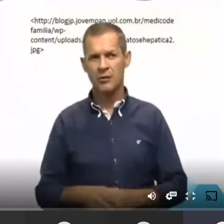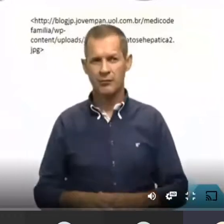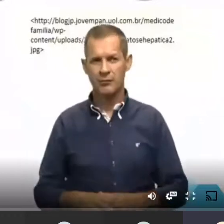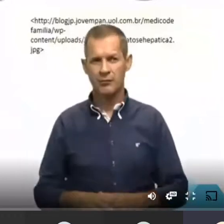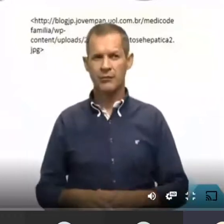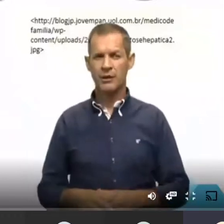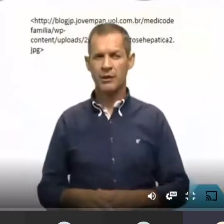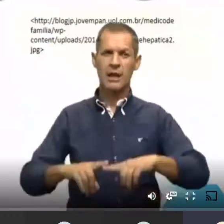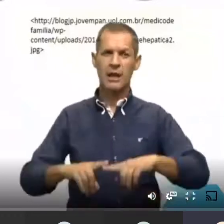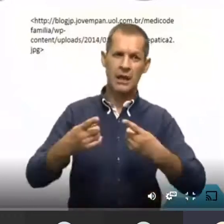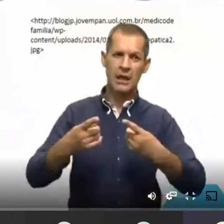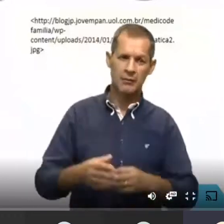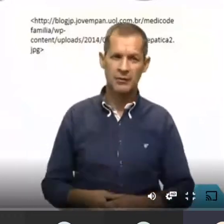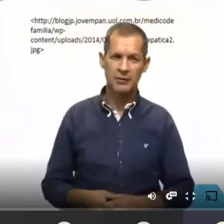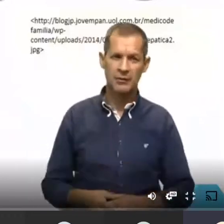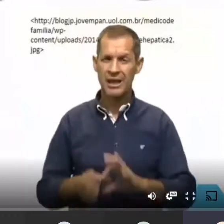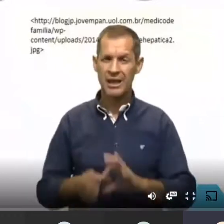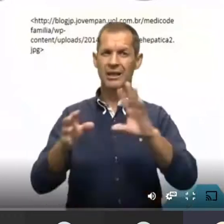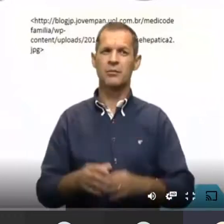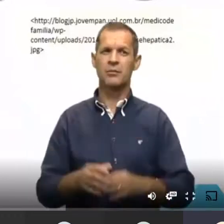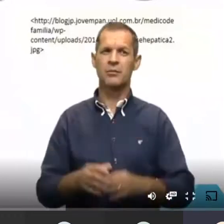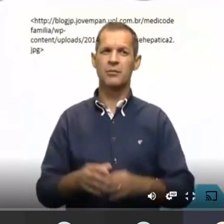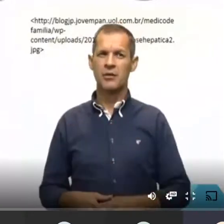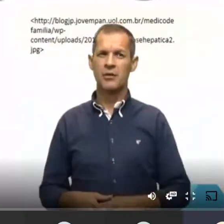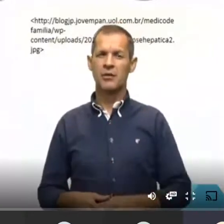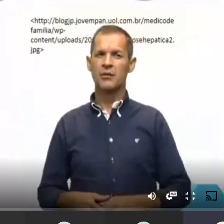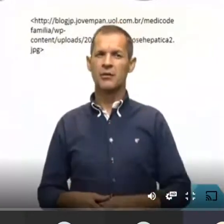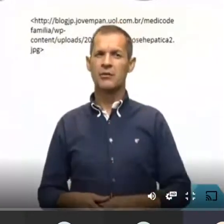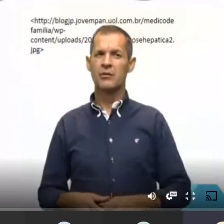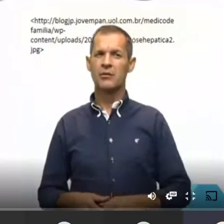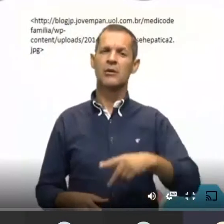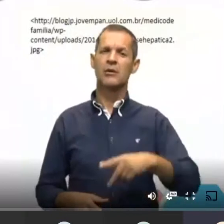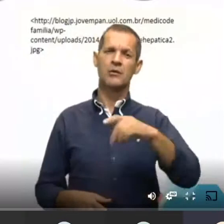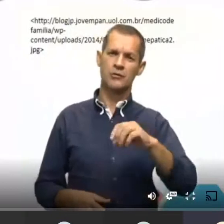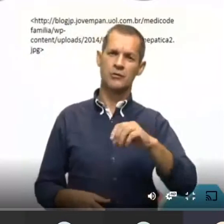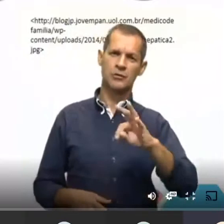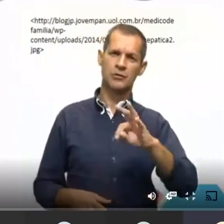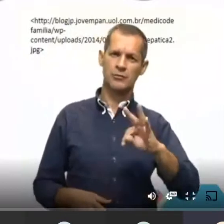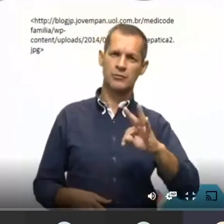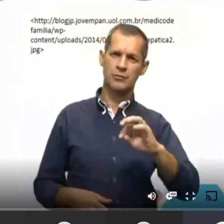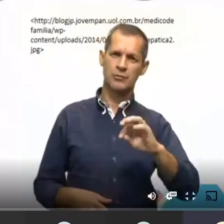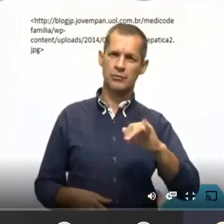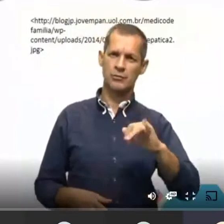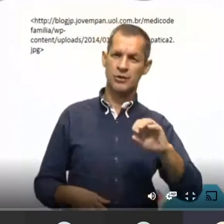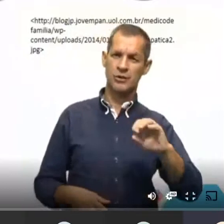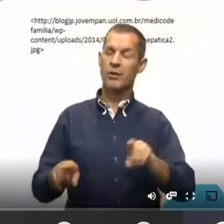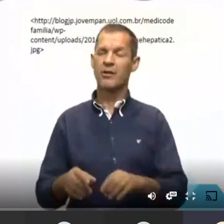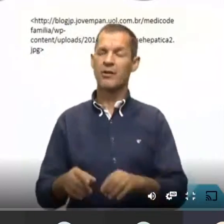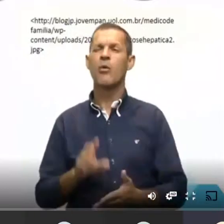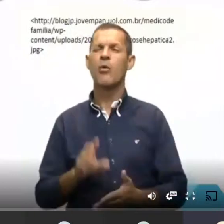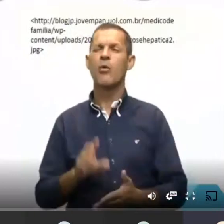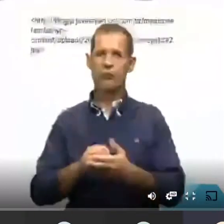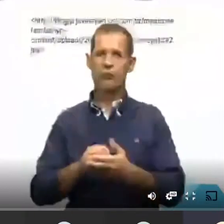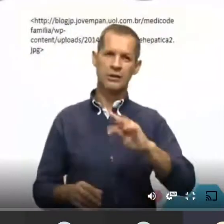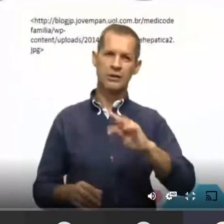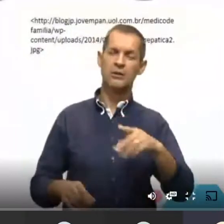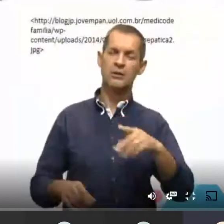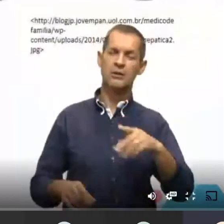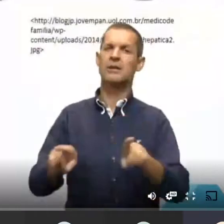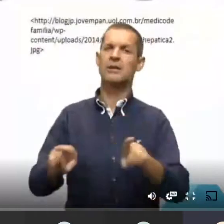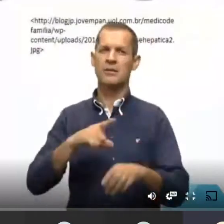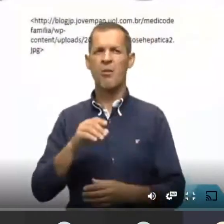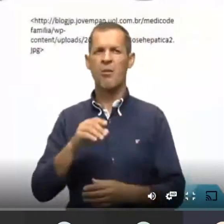no caso, a liberação de potássio para o meio extracelular. Com a depressão de ATP, nós